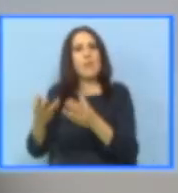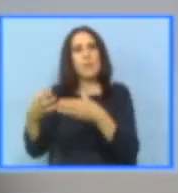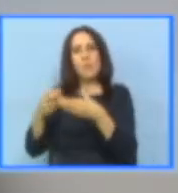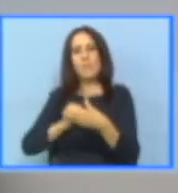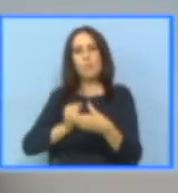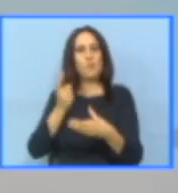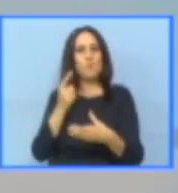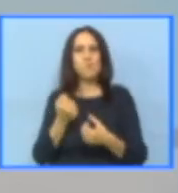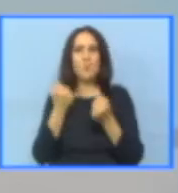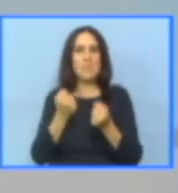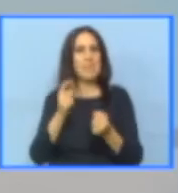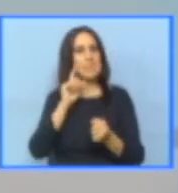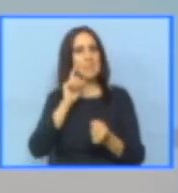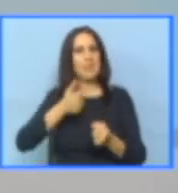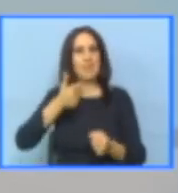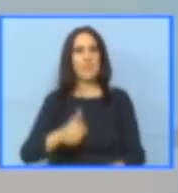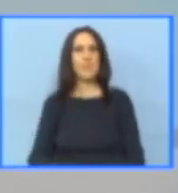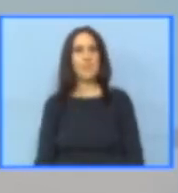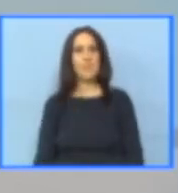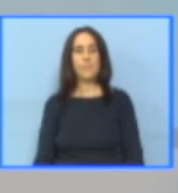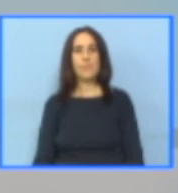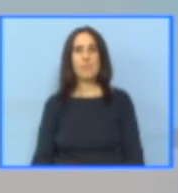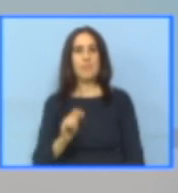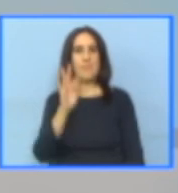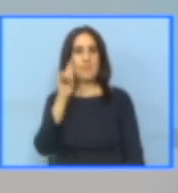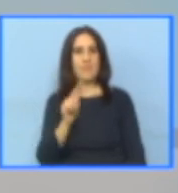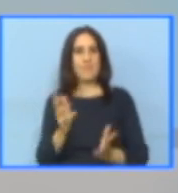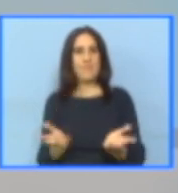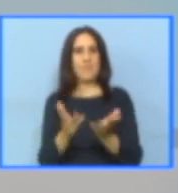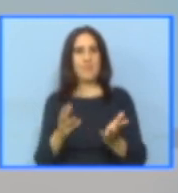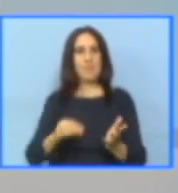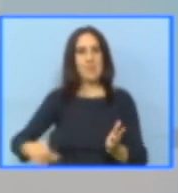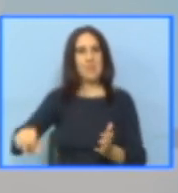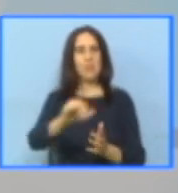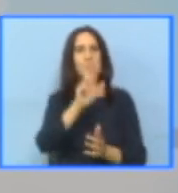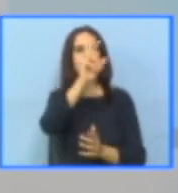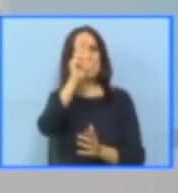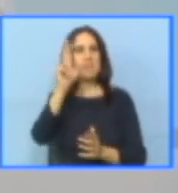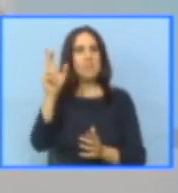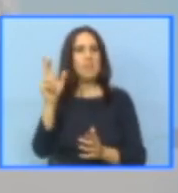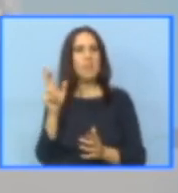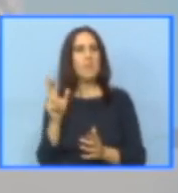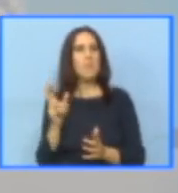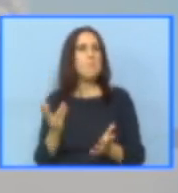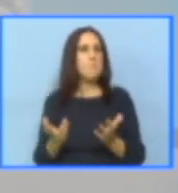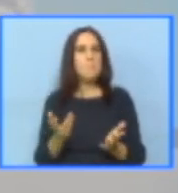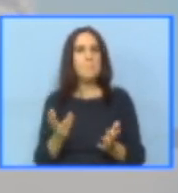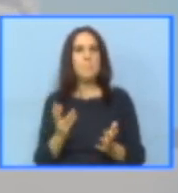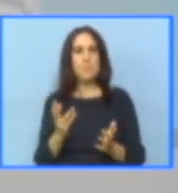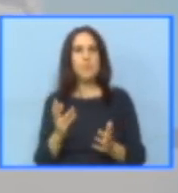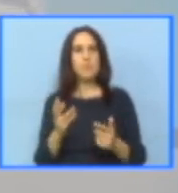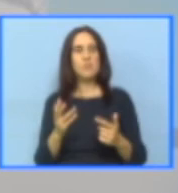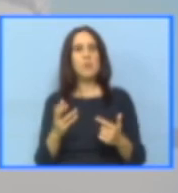sua. Este é essencial. Movidos pela fé para estes territórios de missão, mas não é